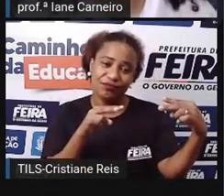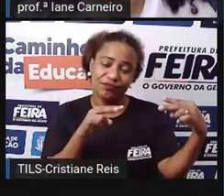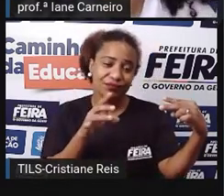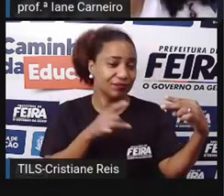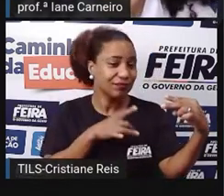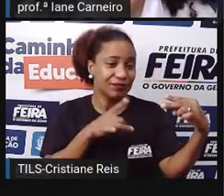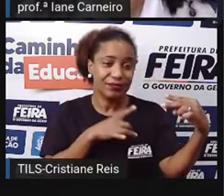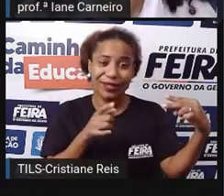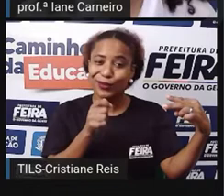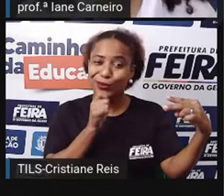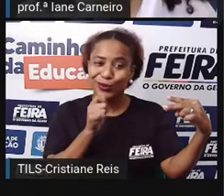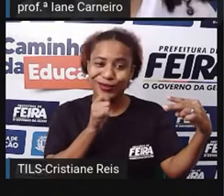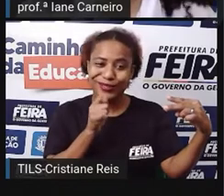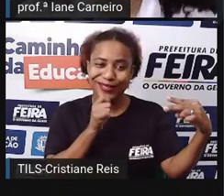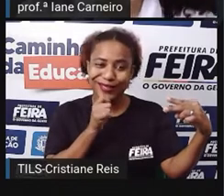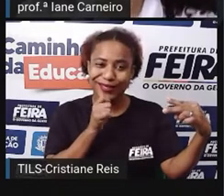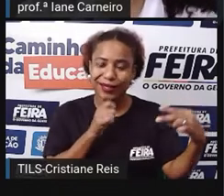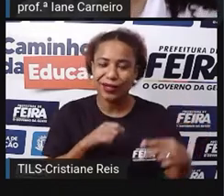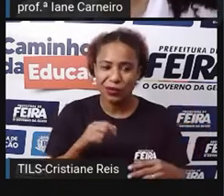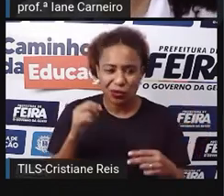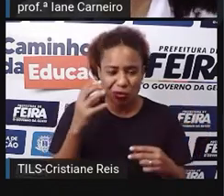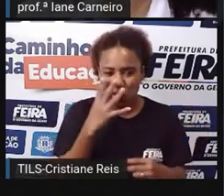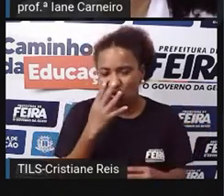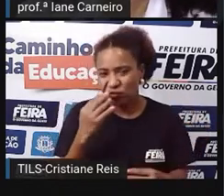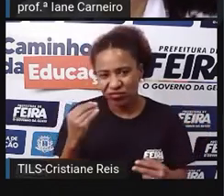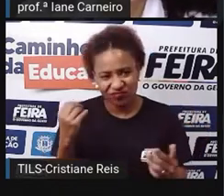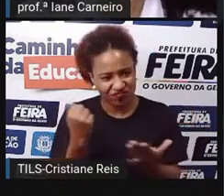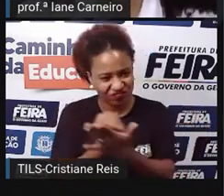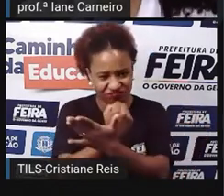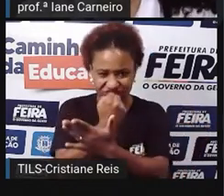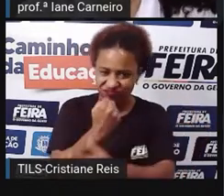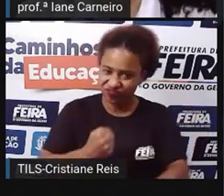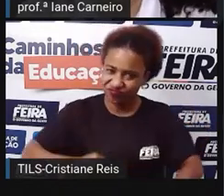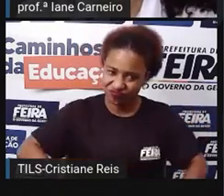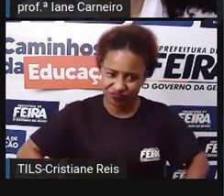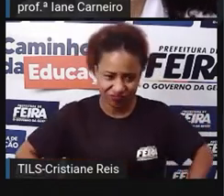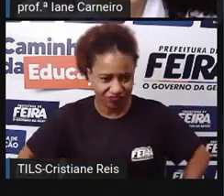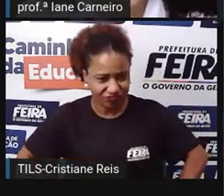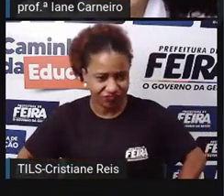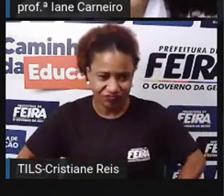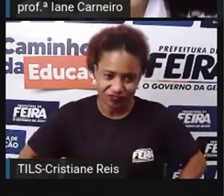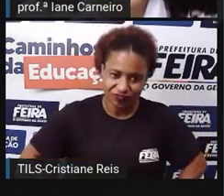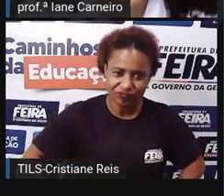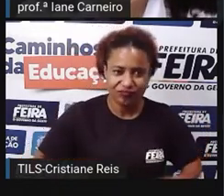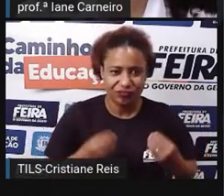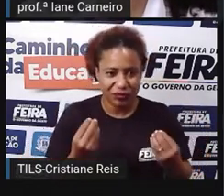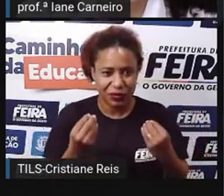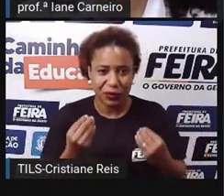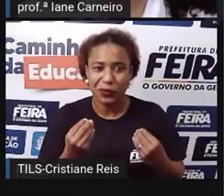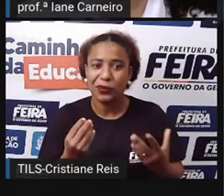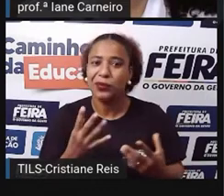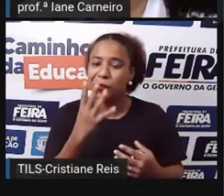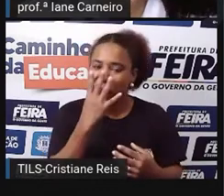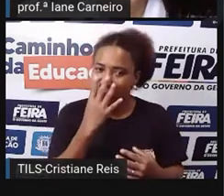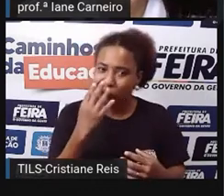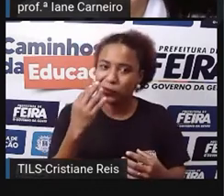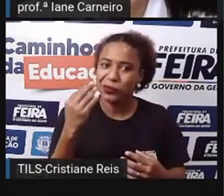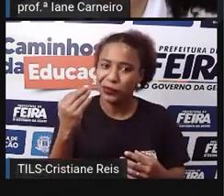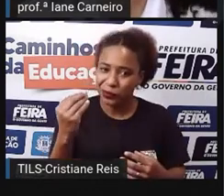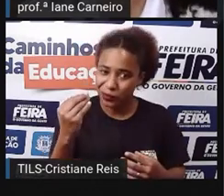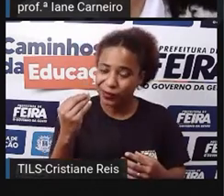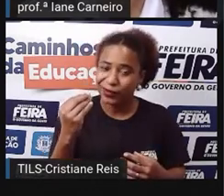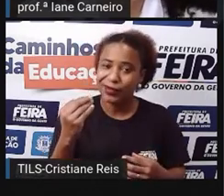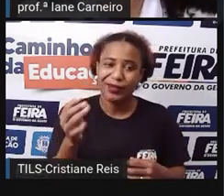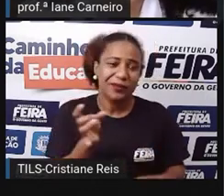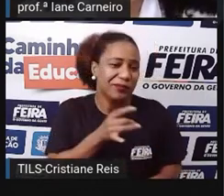Ficou mesmo envergonhado, triste, murcho e branco azedo, porque um lobo, tirado o medo,